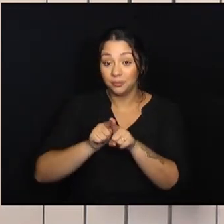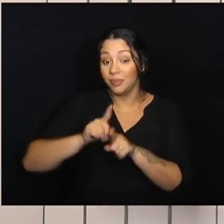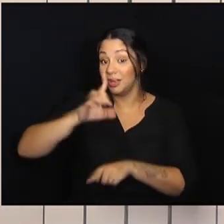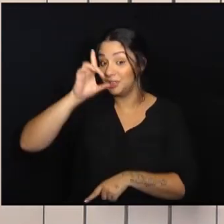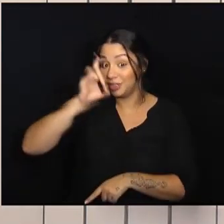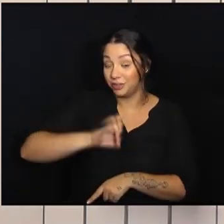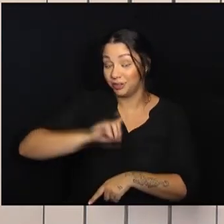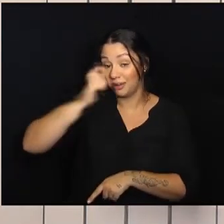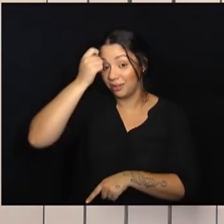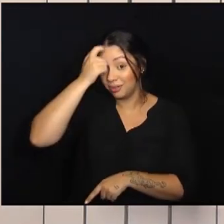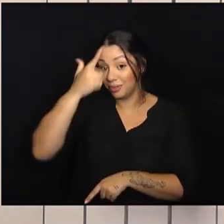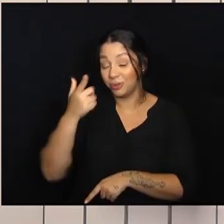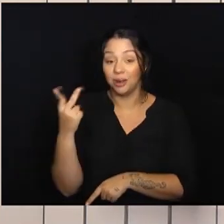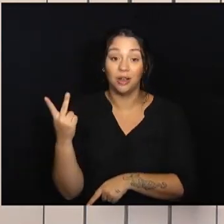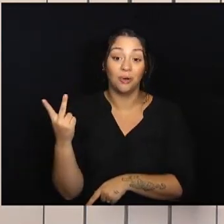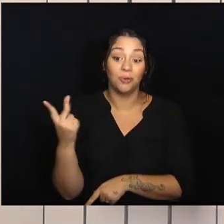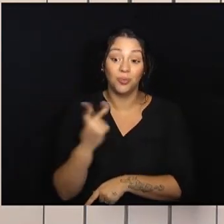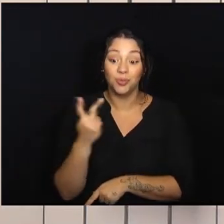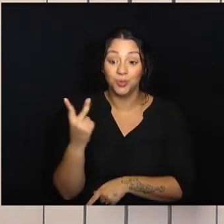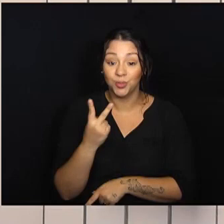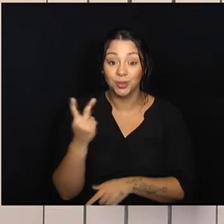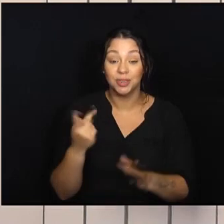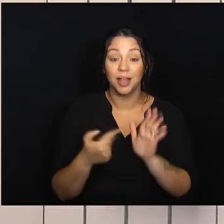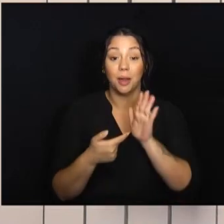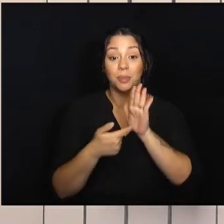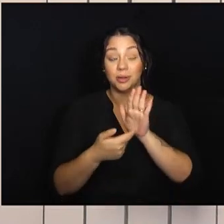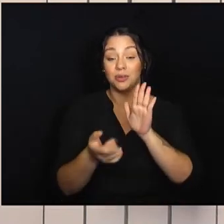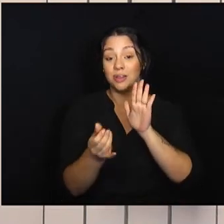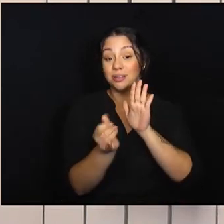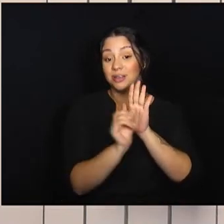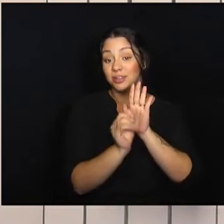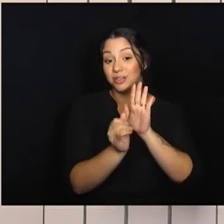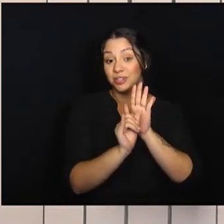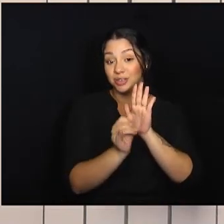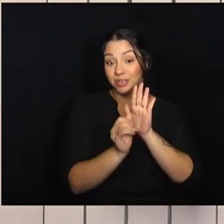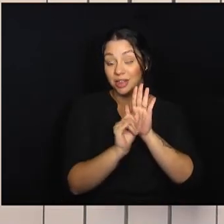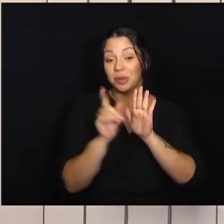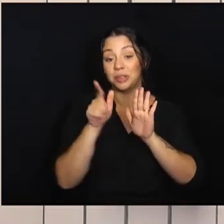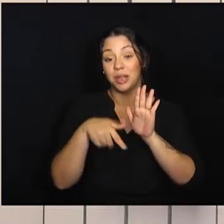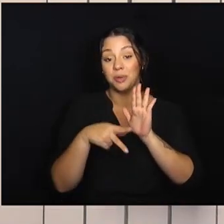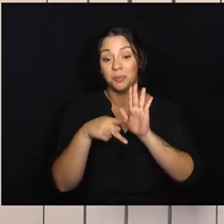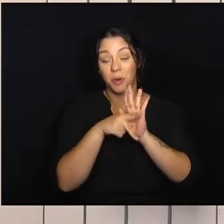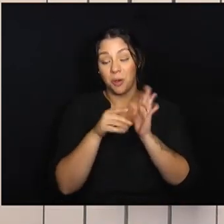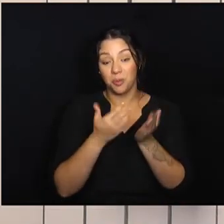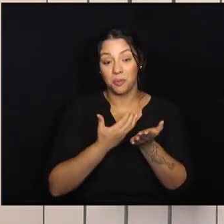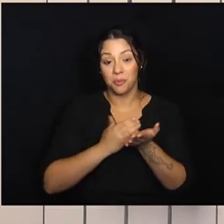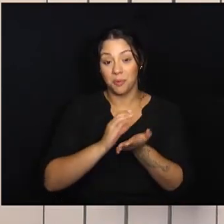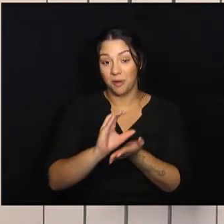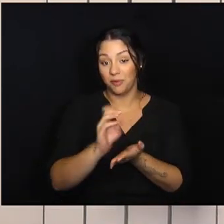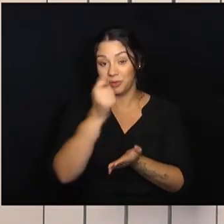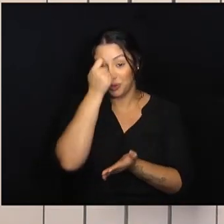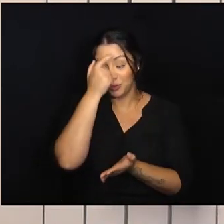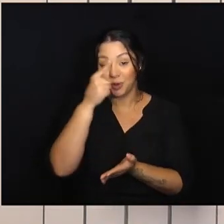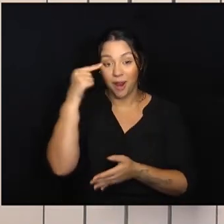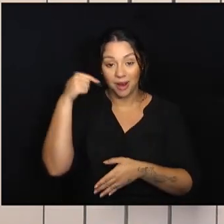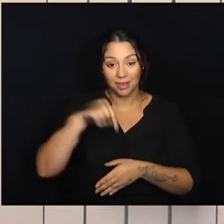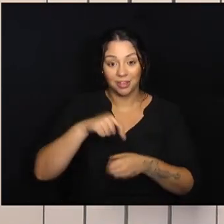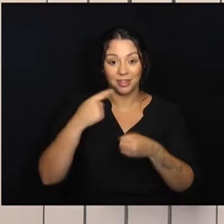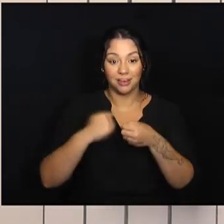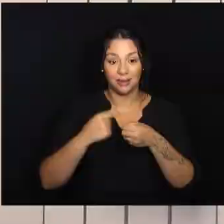dois apresentaram o novo edital do Fundo de Investimentos Culturais aqui da cidade de Campinas.